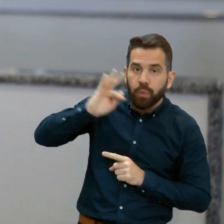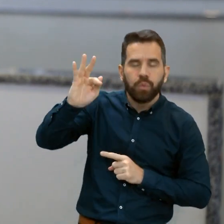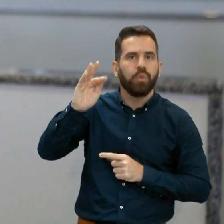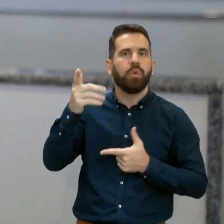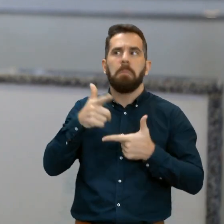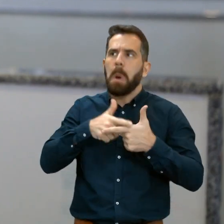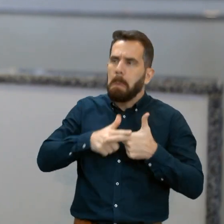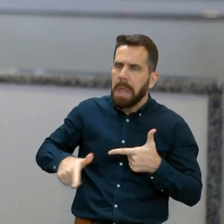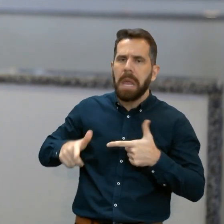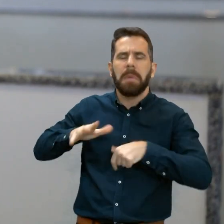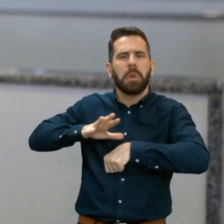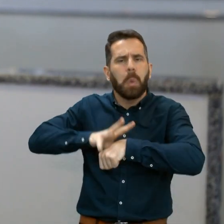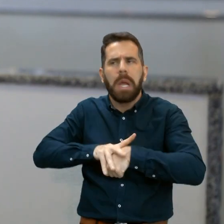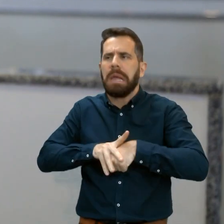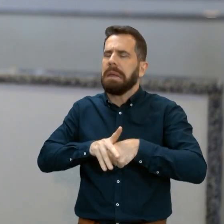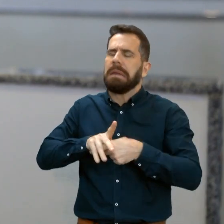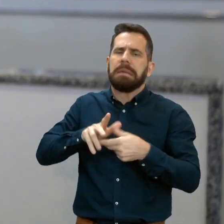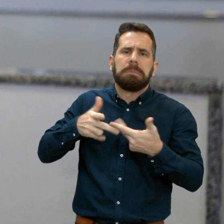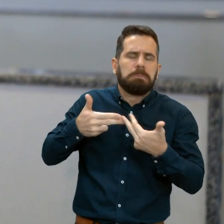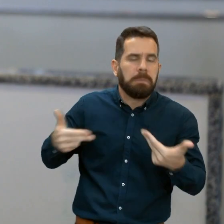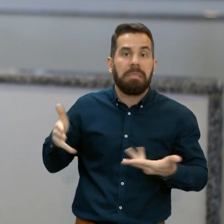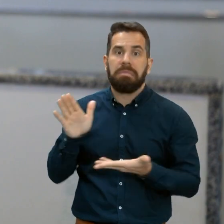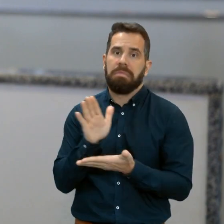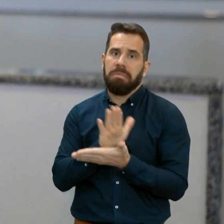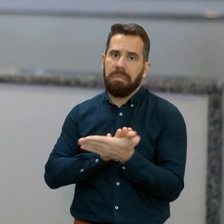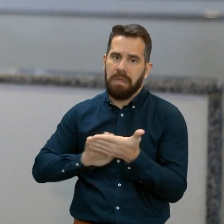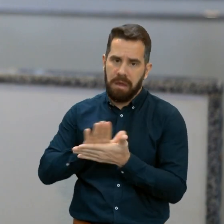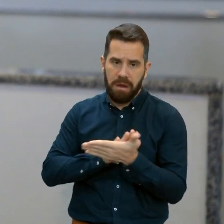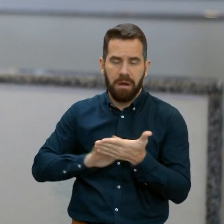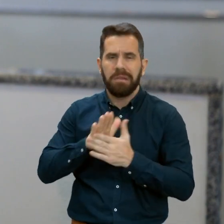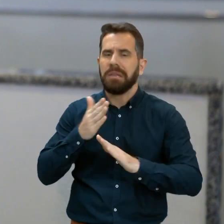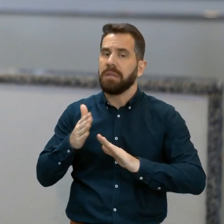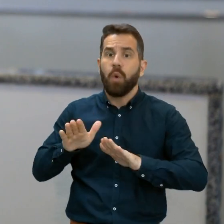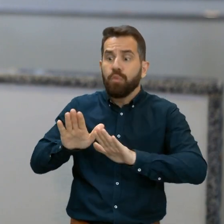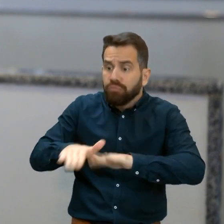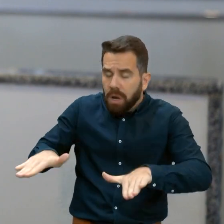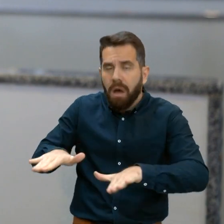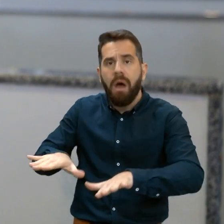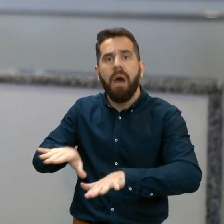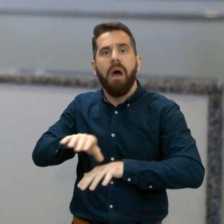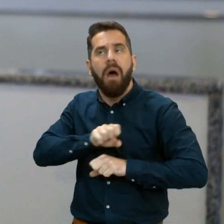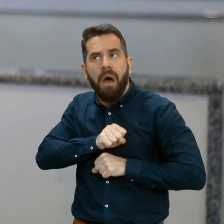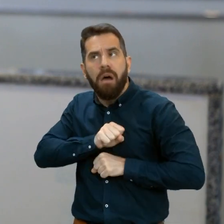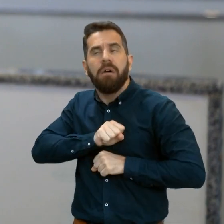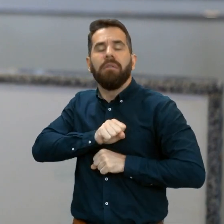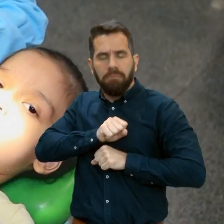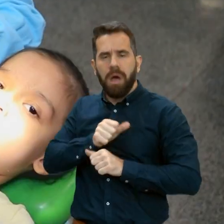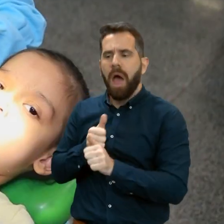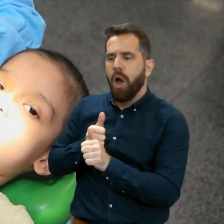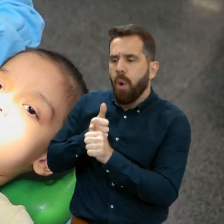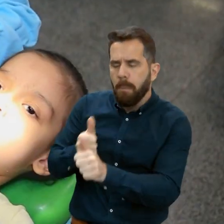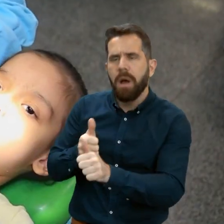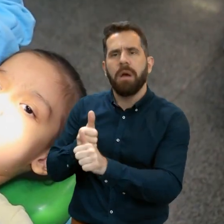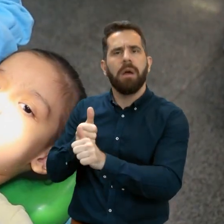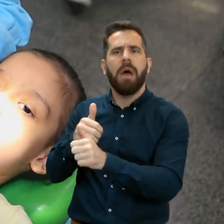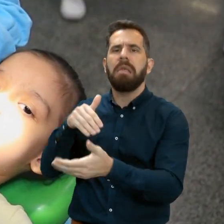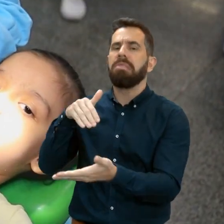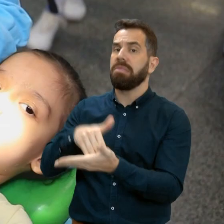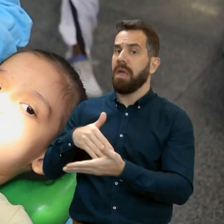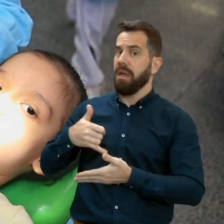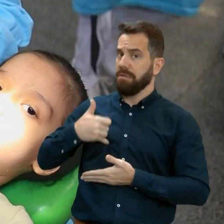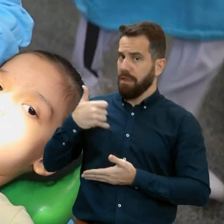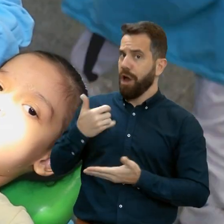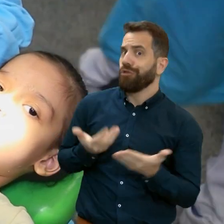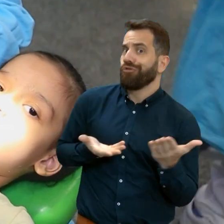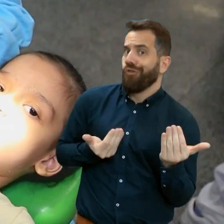problema, né? E que vê agora desde cedo acompanhando, né? Acompanhando até ela ficar adolescente, né? Que no futuro